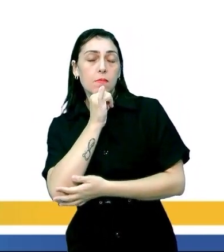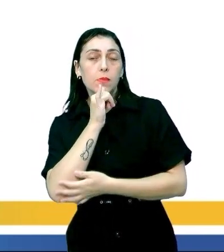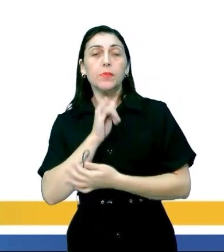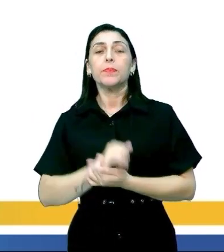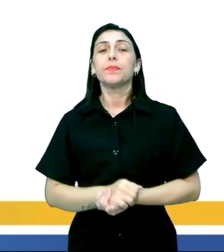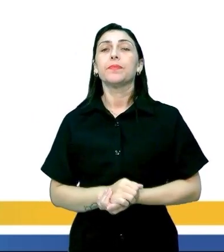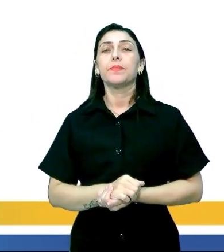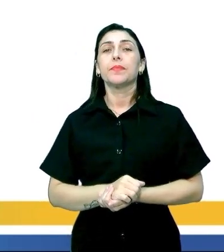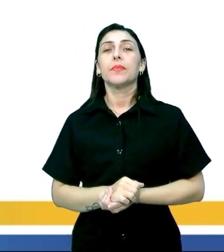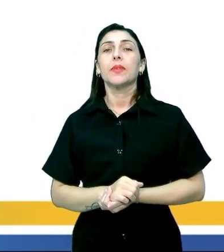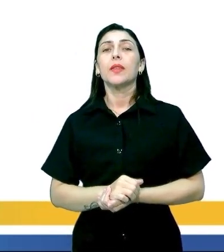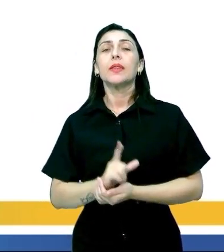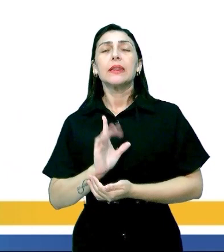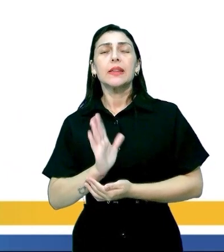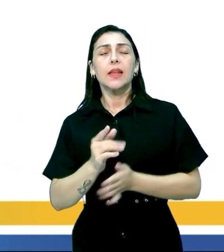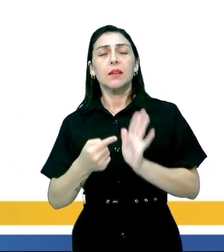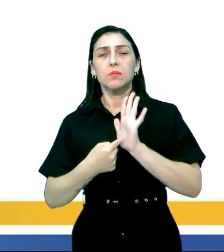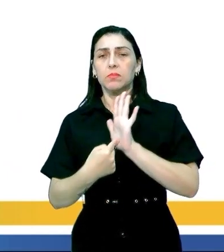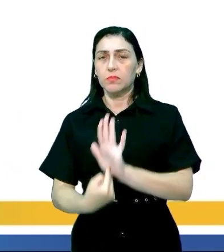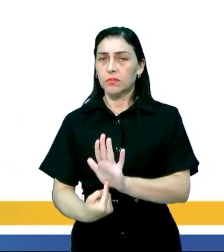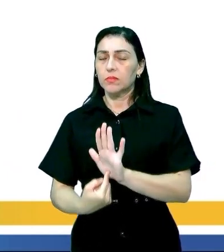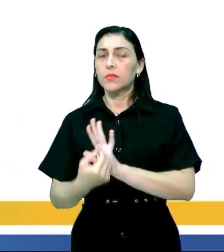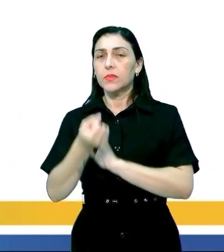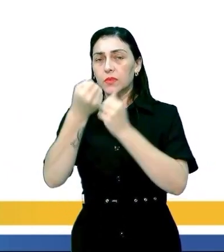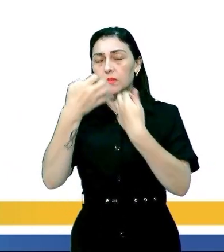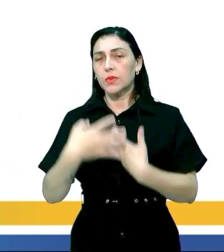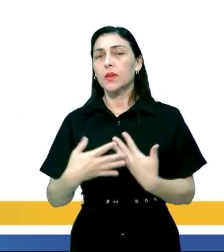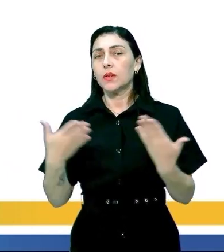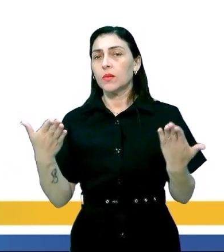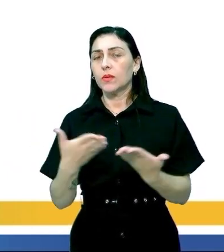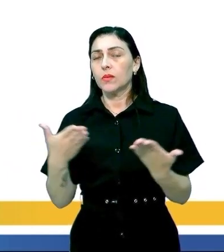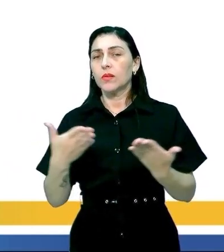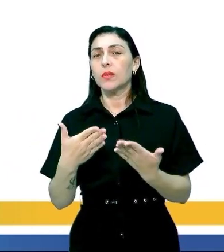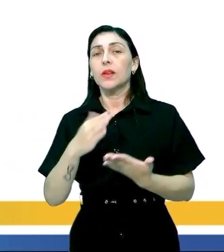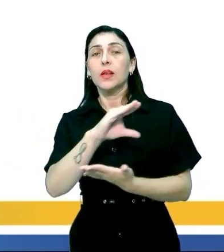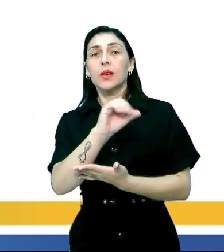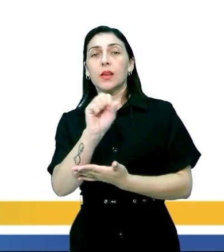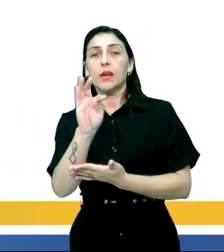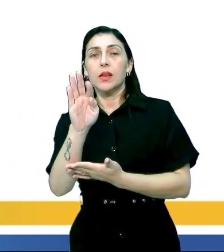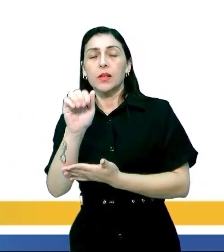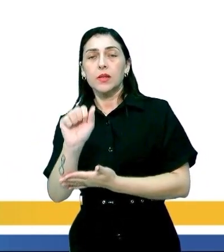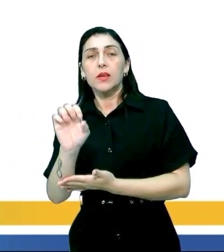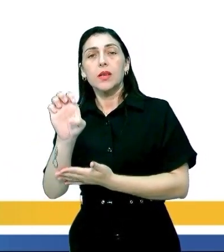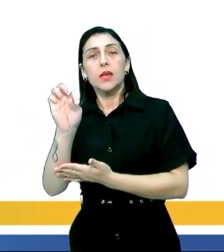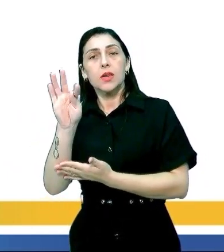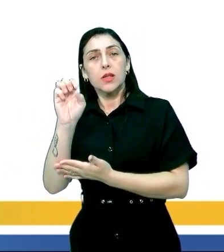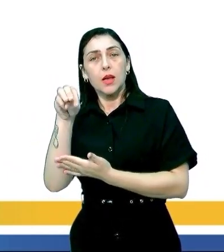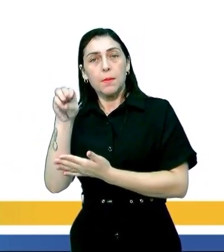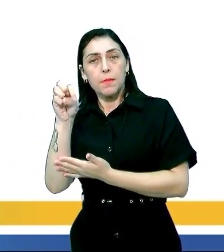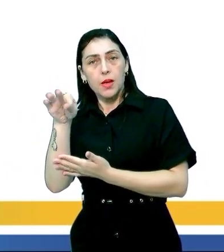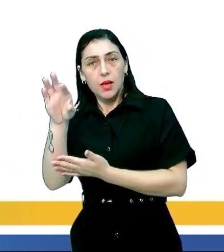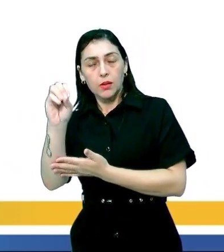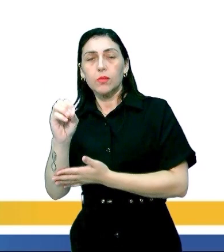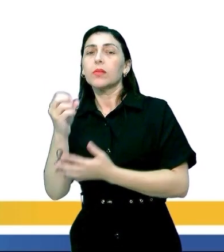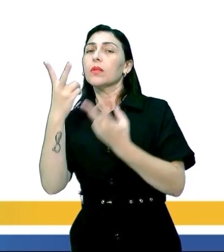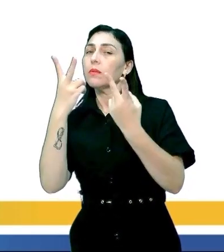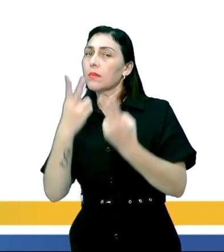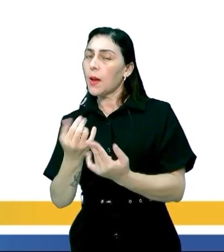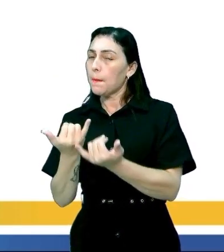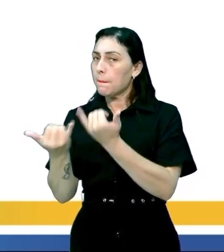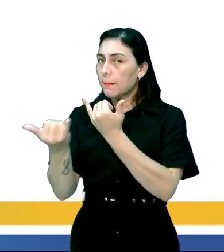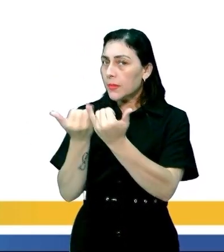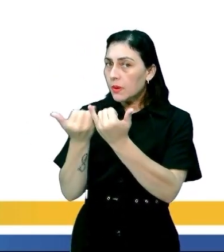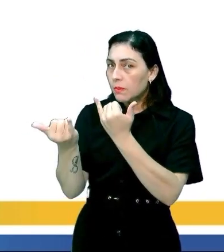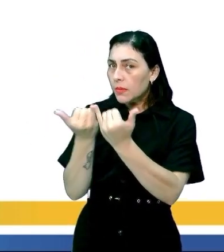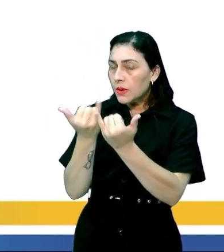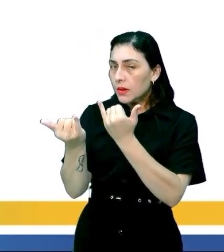né? Então, eu até mencionei agora há pouco, castas e estamentos possuem justamente